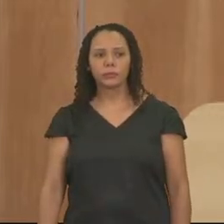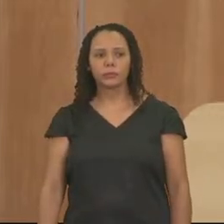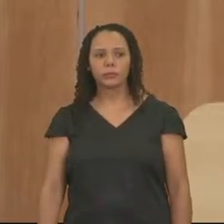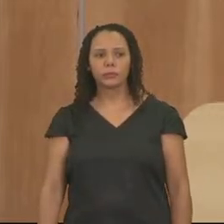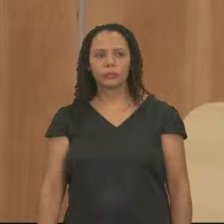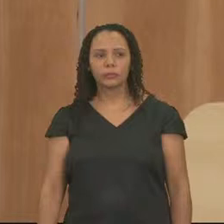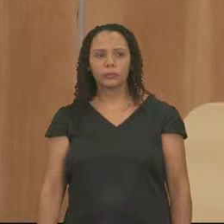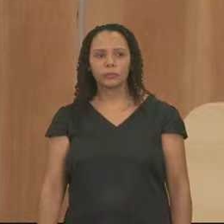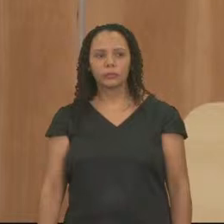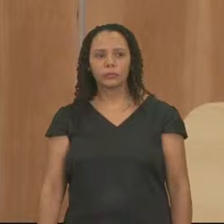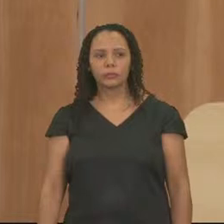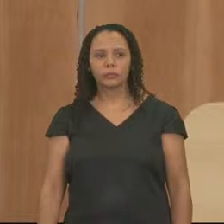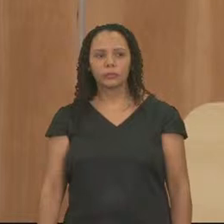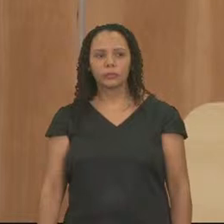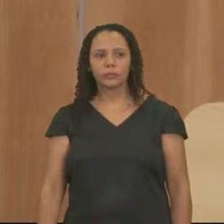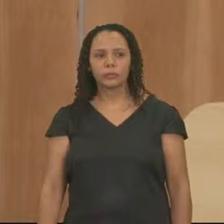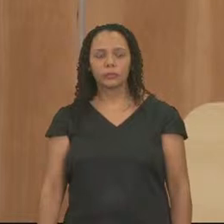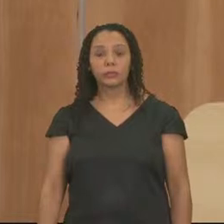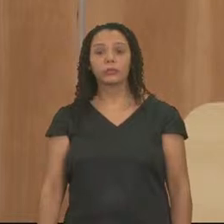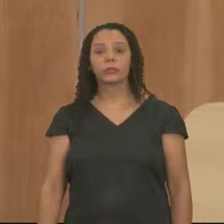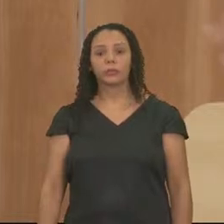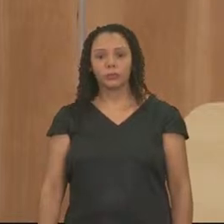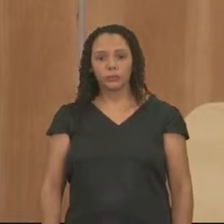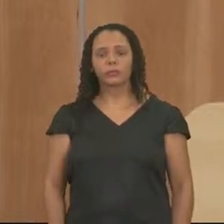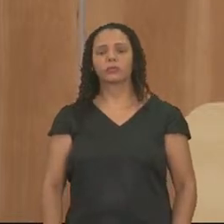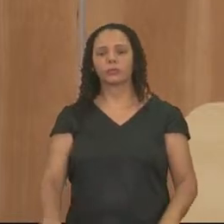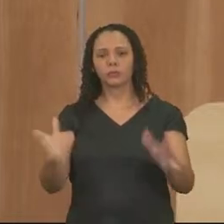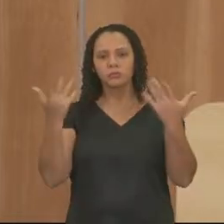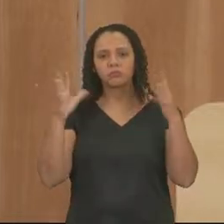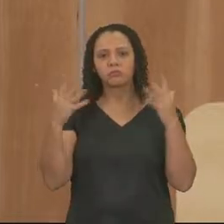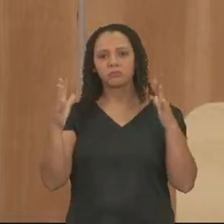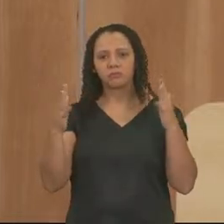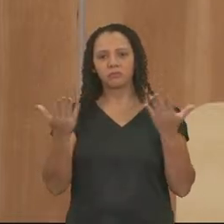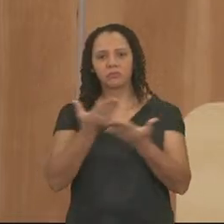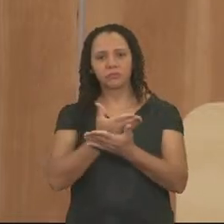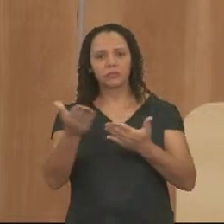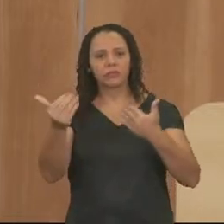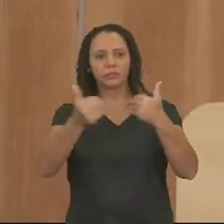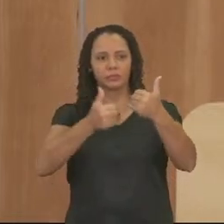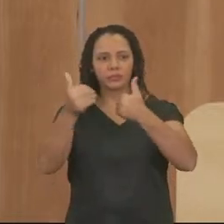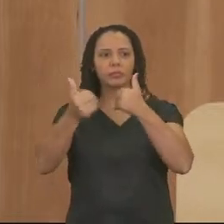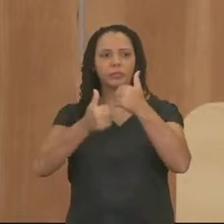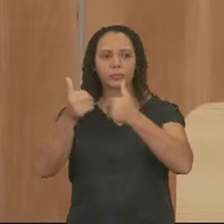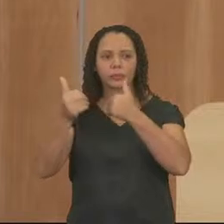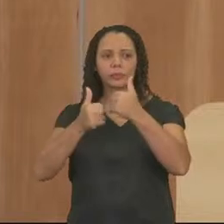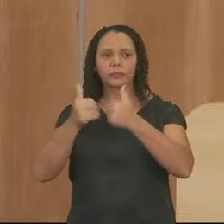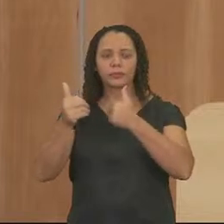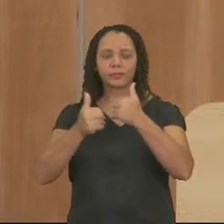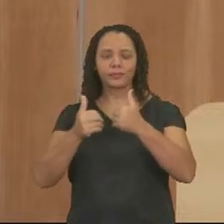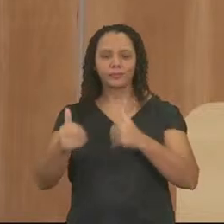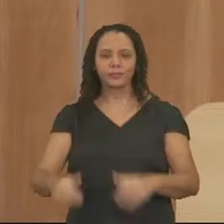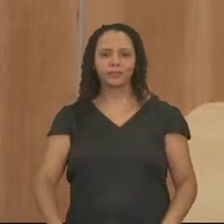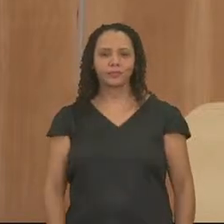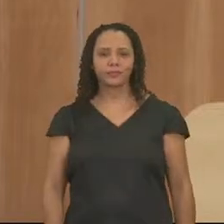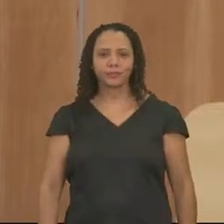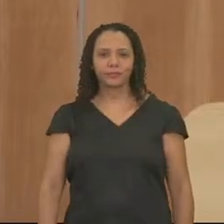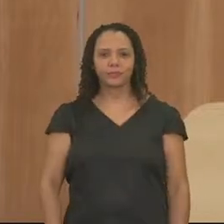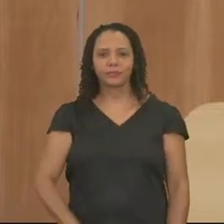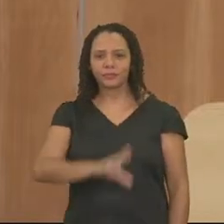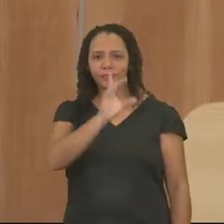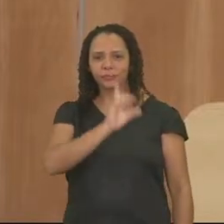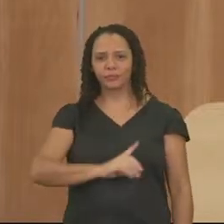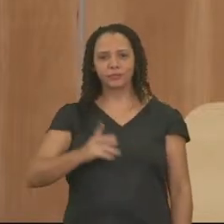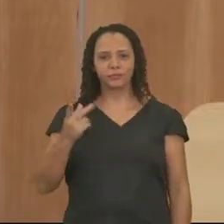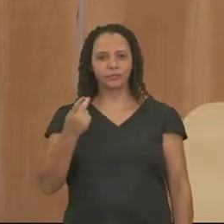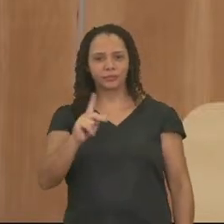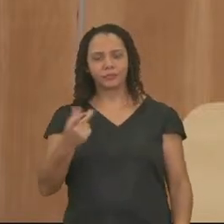aqui, na maneira de vocês, justo, reivindicando um direito de vocês. Então, parabéns pela presença de